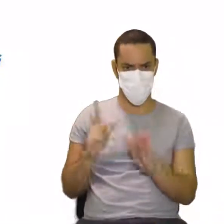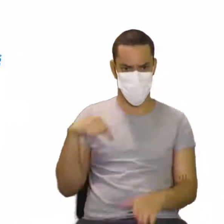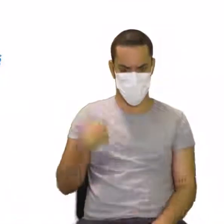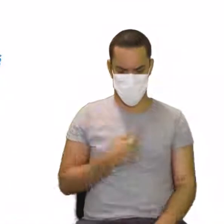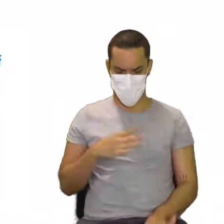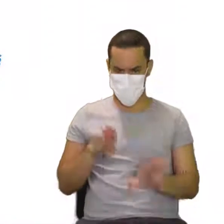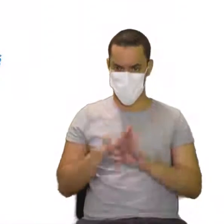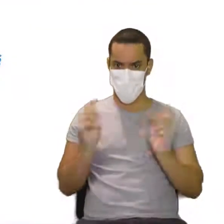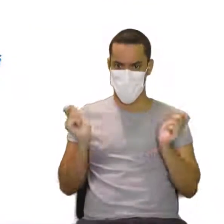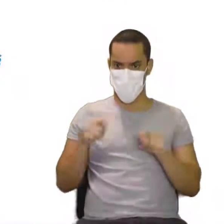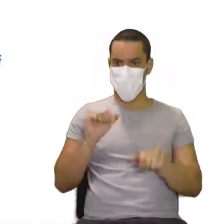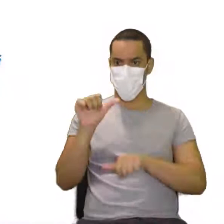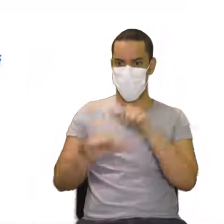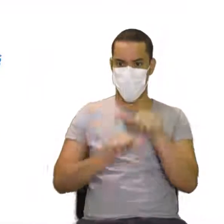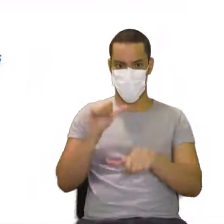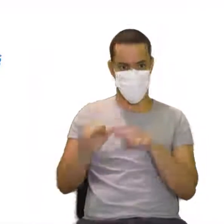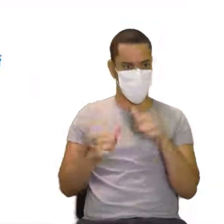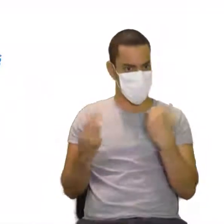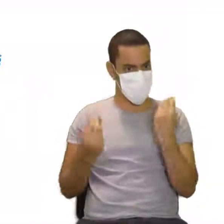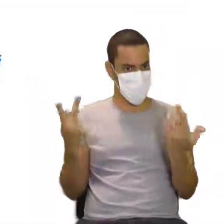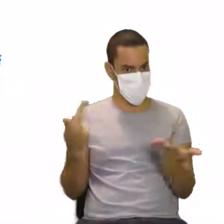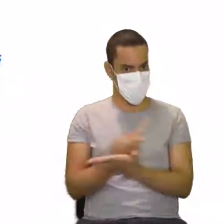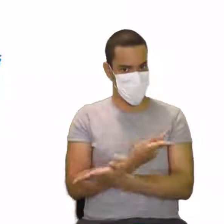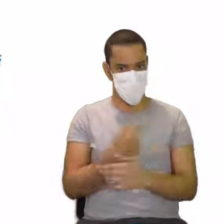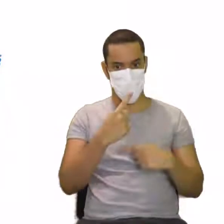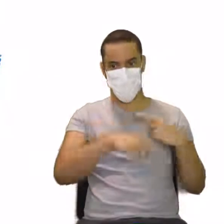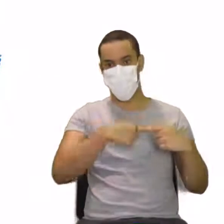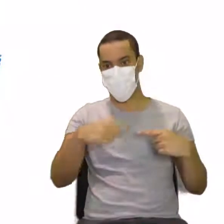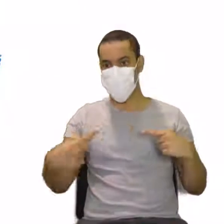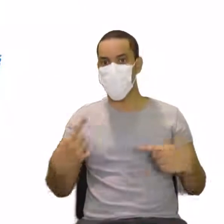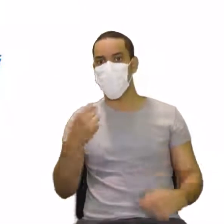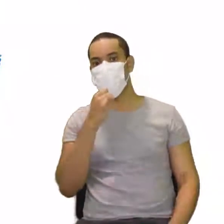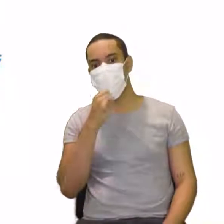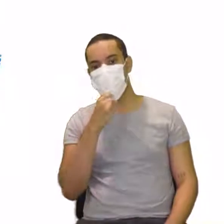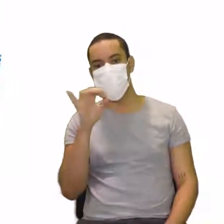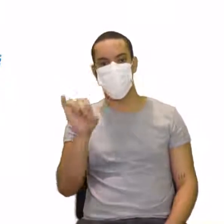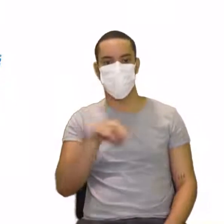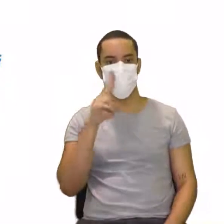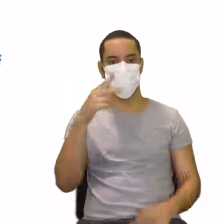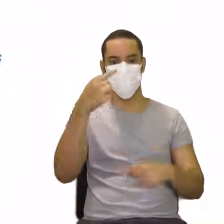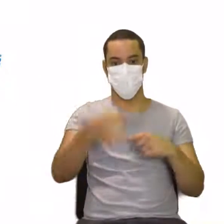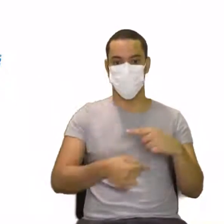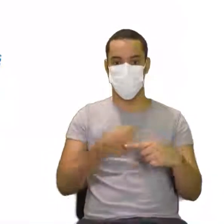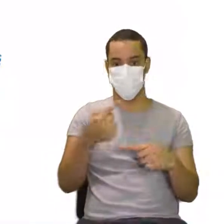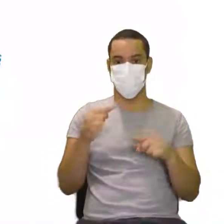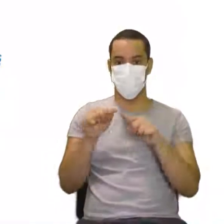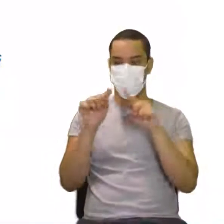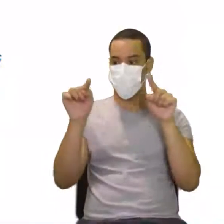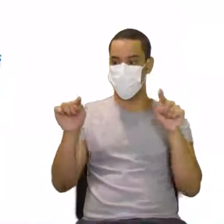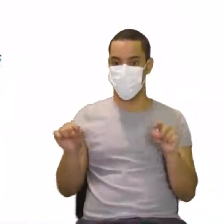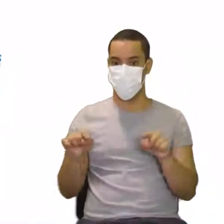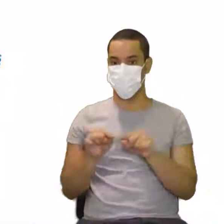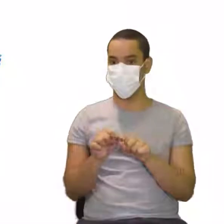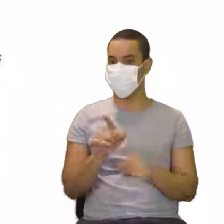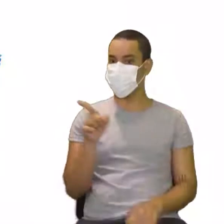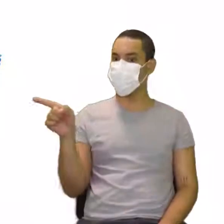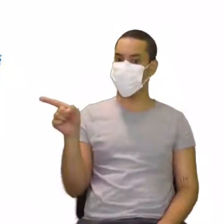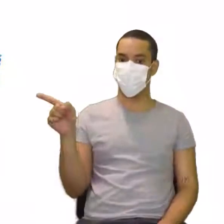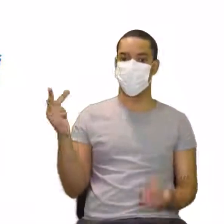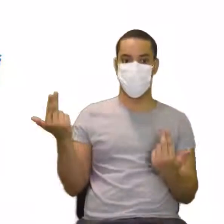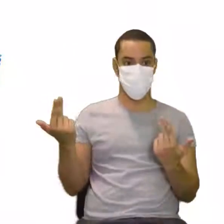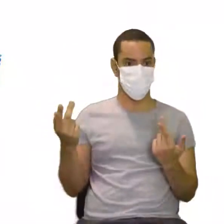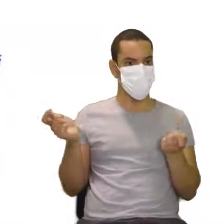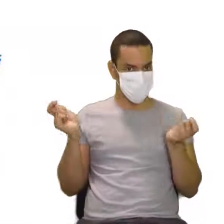podemos mudar o tamanho desse condutor, se for uma espira, por exemplo, ou se for aqui, olha só, esse condutor como está no